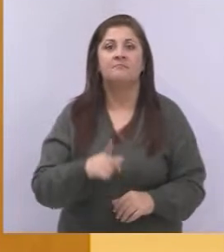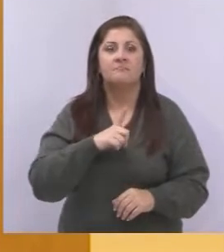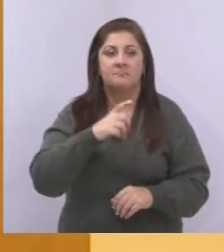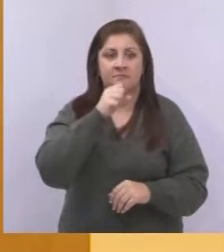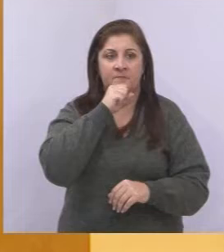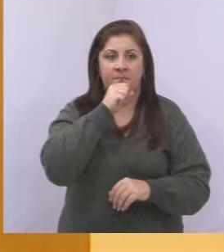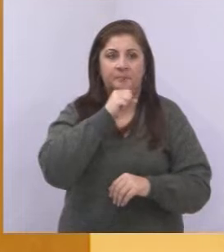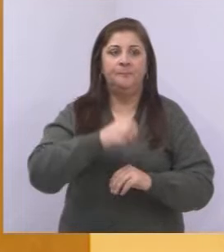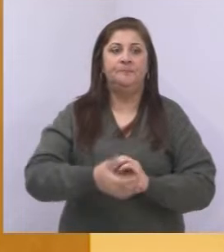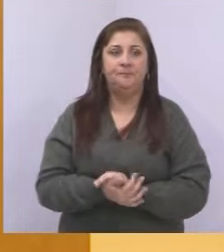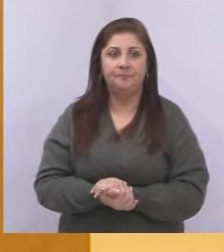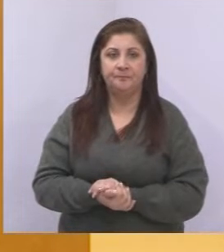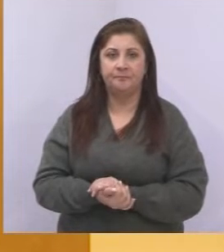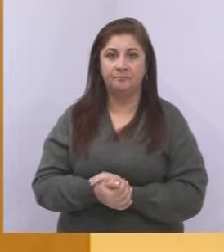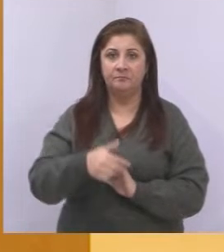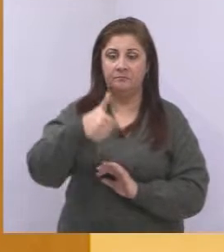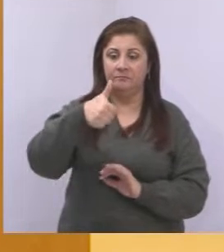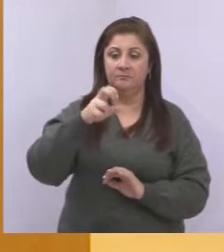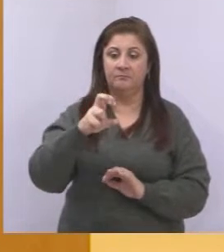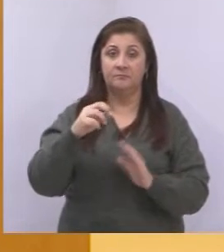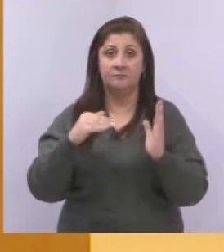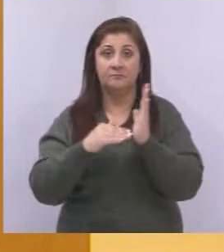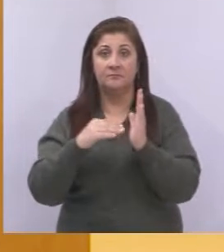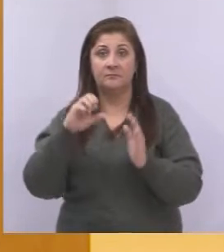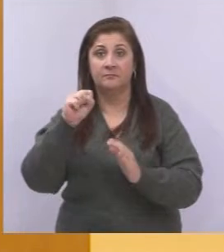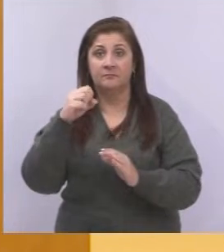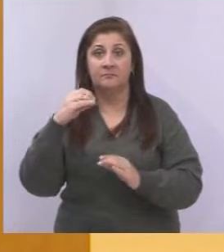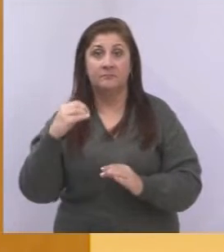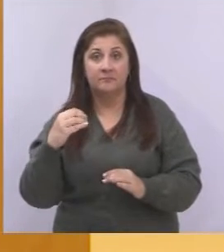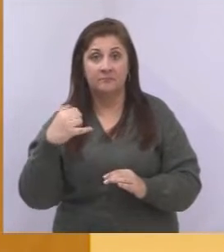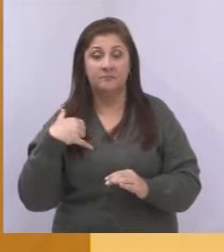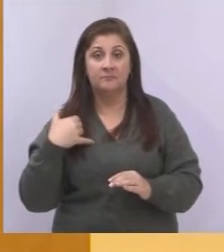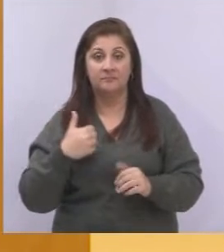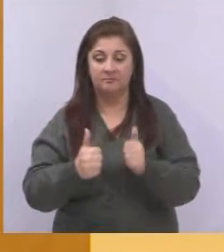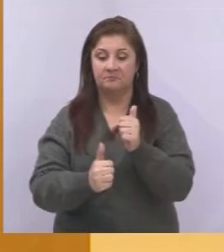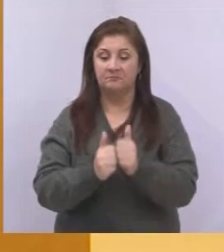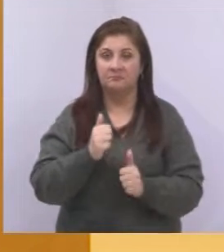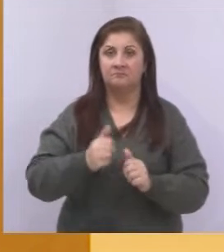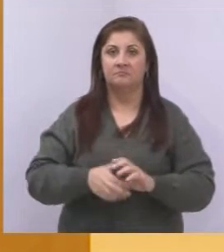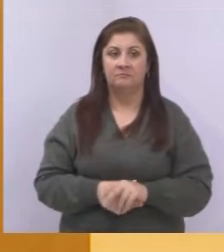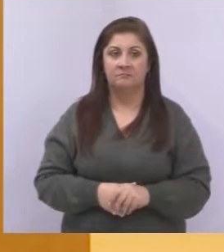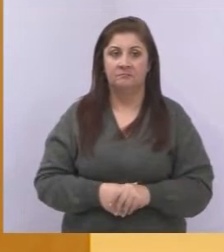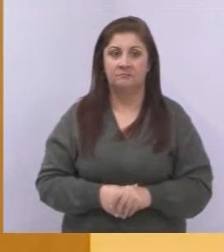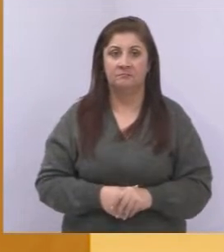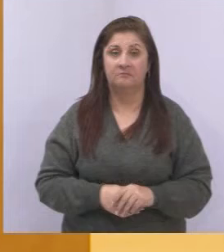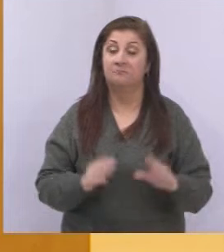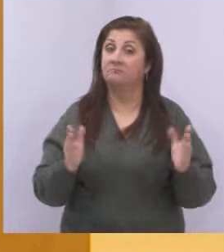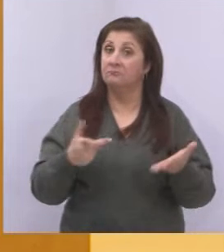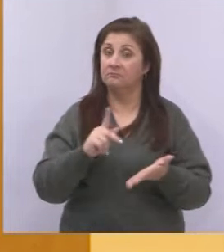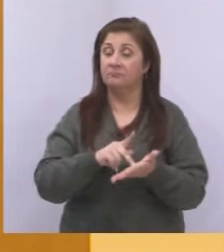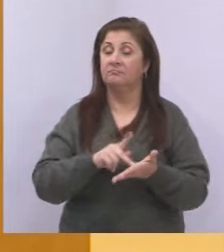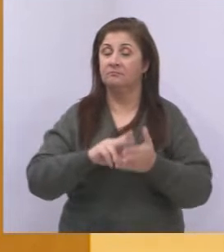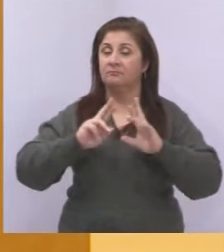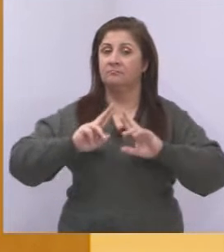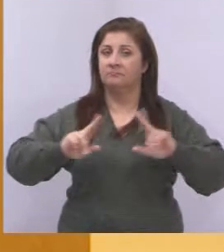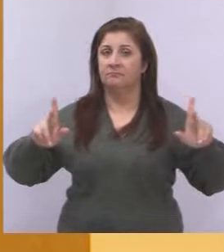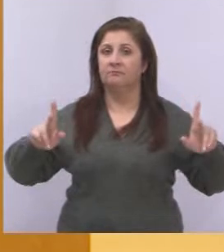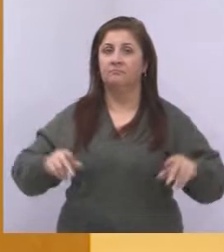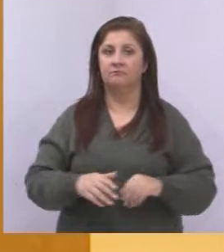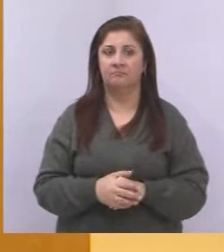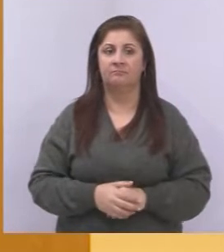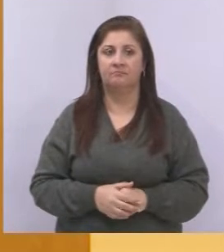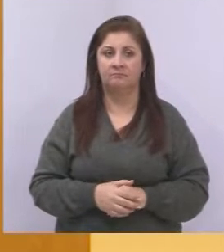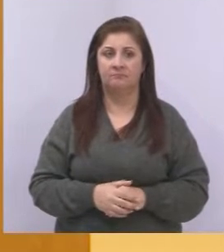idosos, vereador Abner, com 75, 80 anos jogando futebol. Então hoje a realidade ela é outra, né?